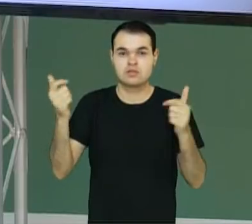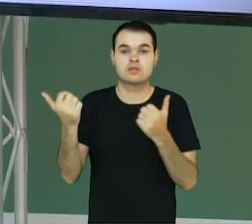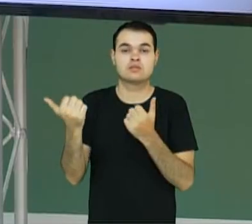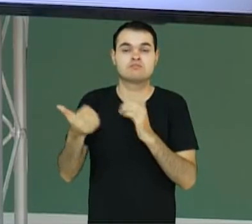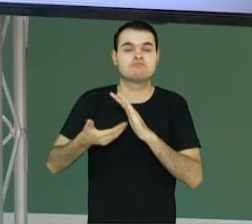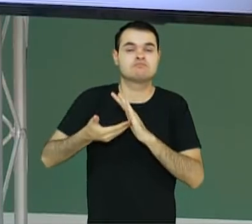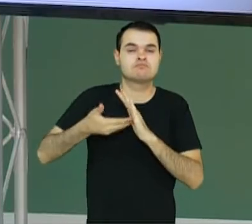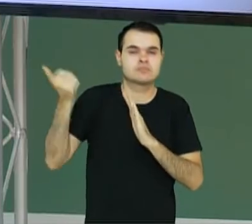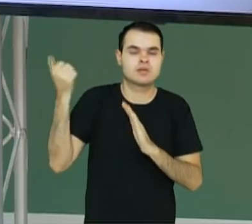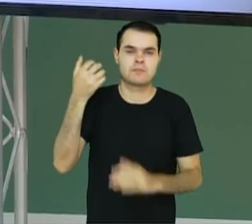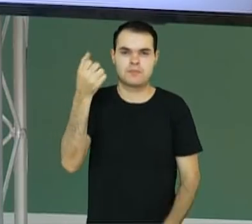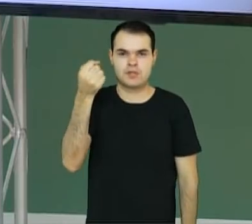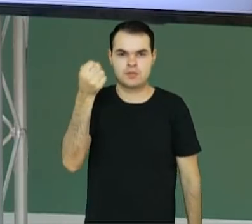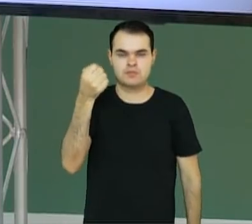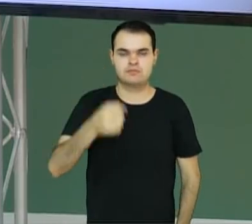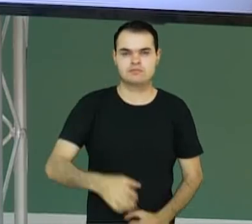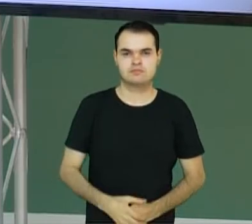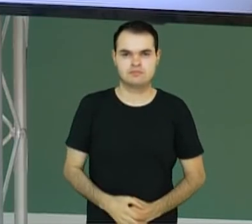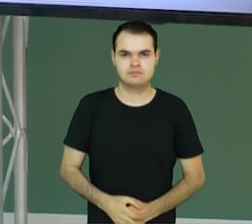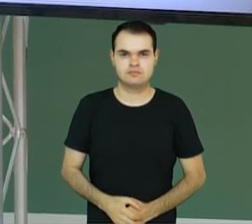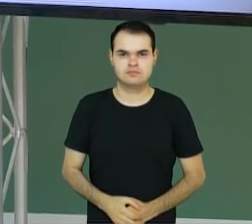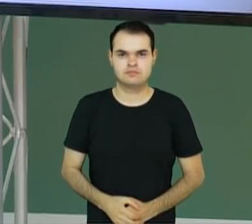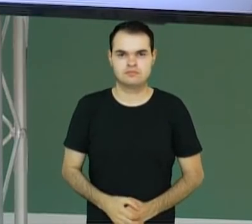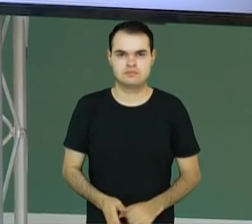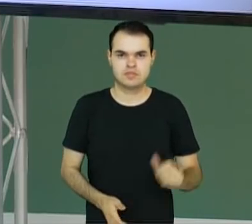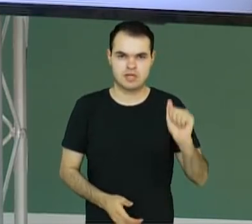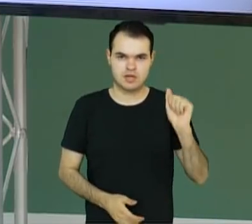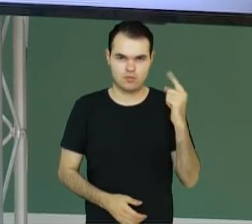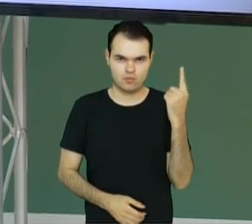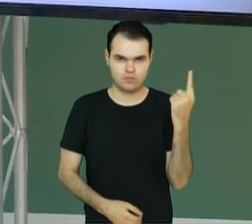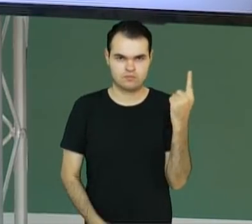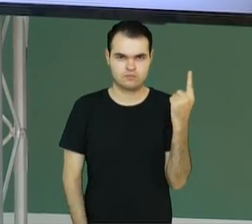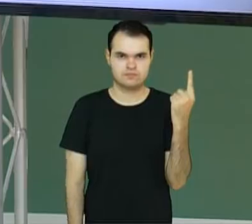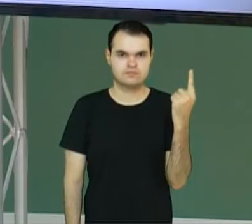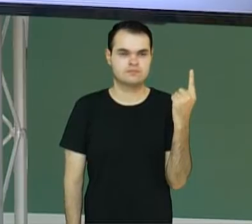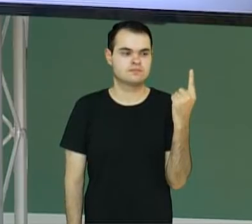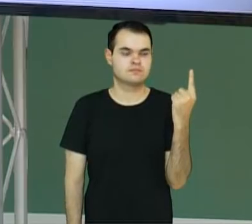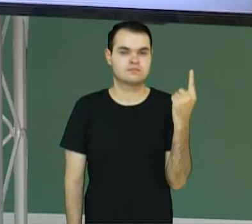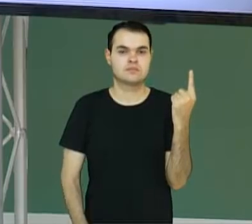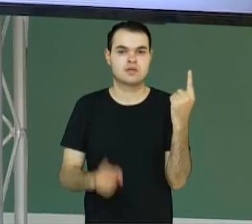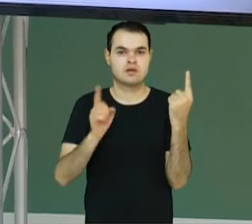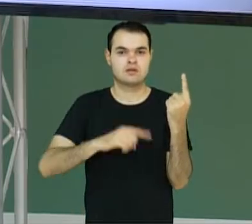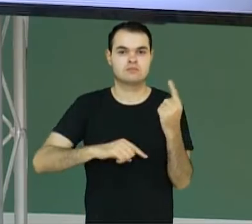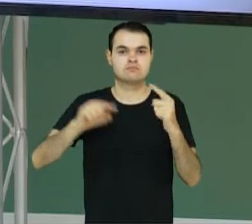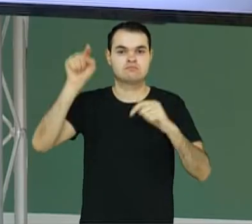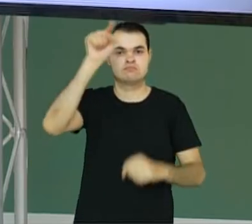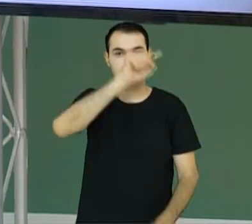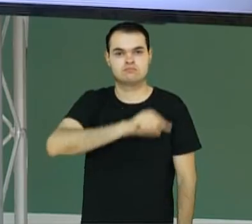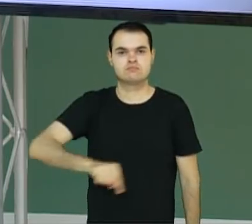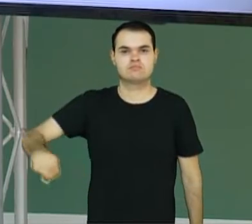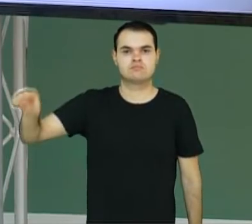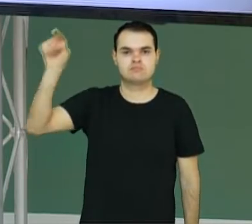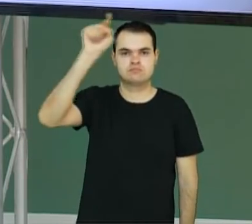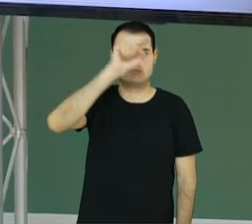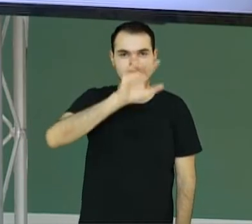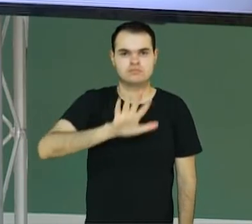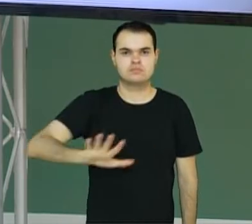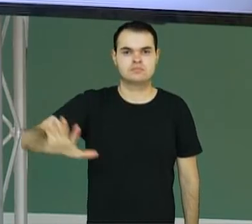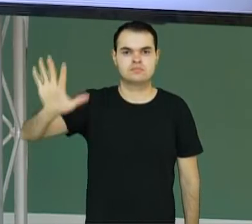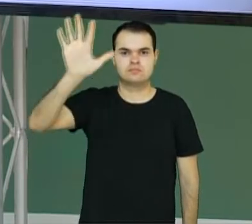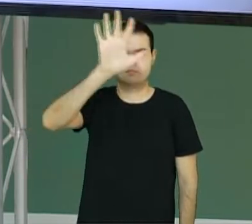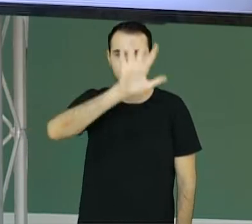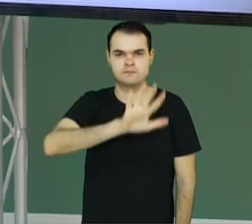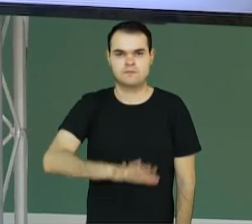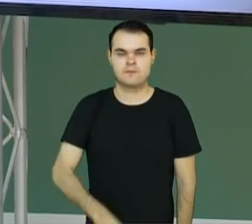tá? Então, a área 1, o A1 aqui, é a área do círculo grande, tá? A área do círculo grande é o